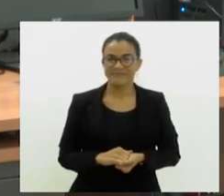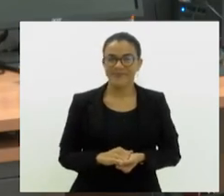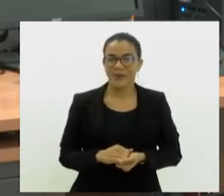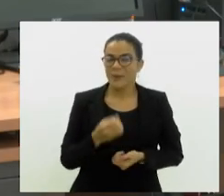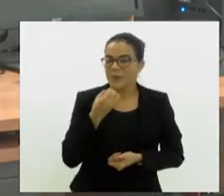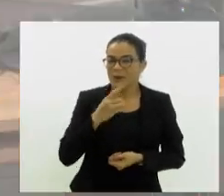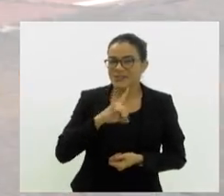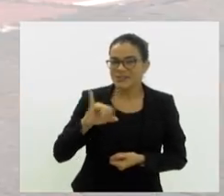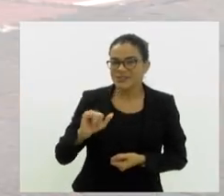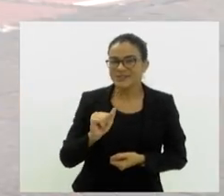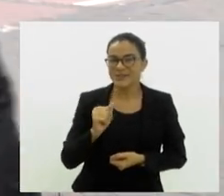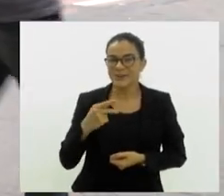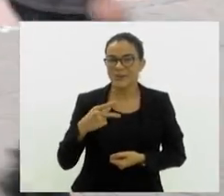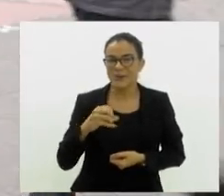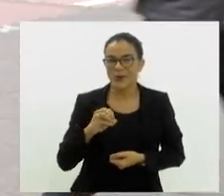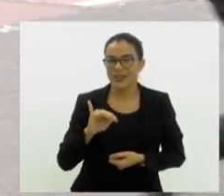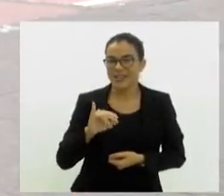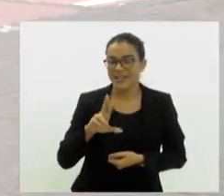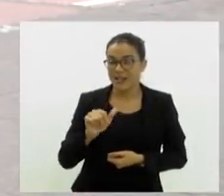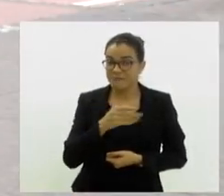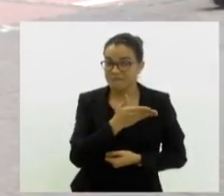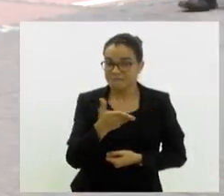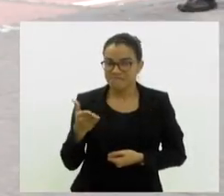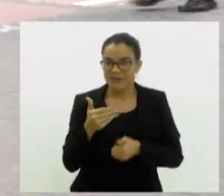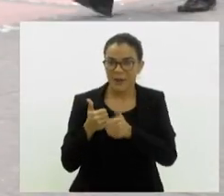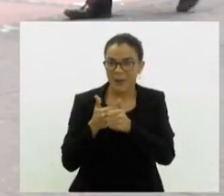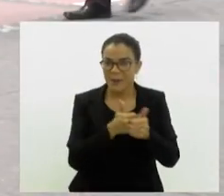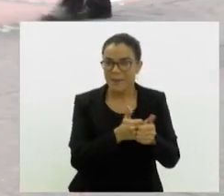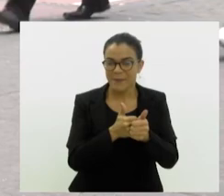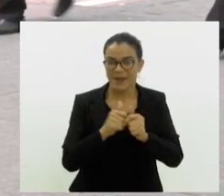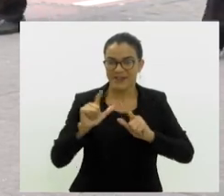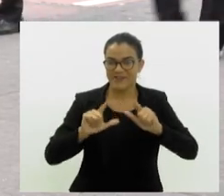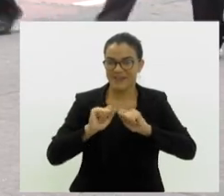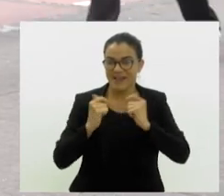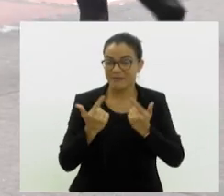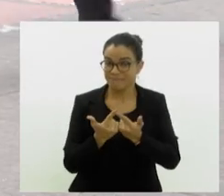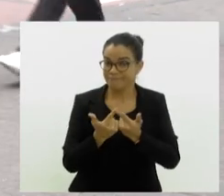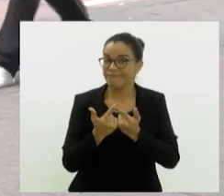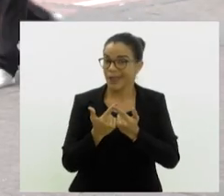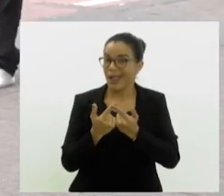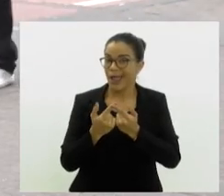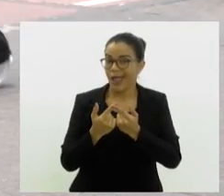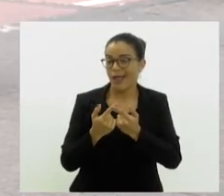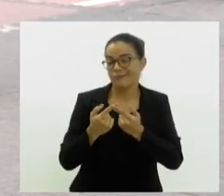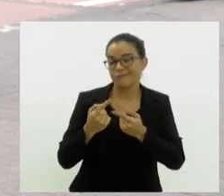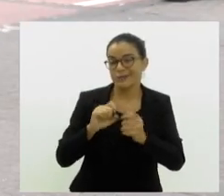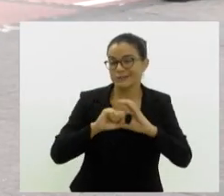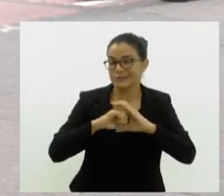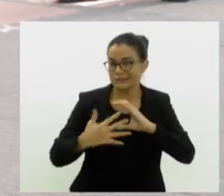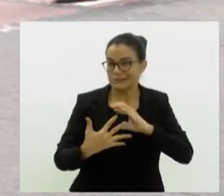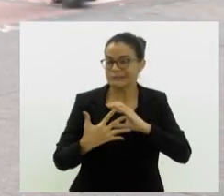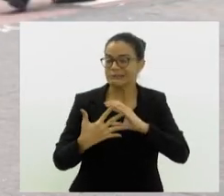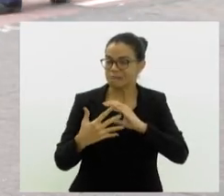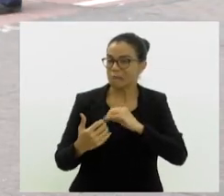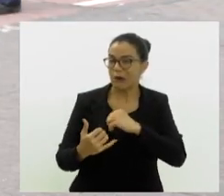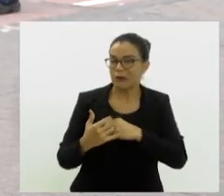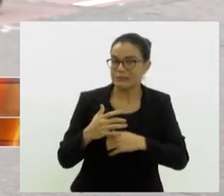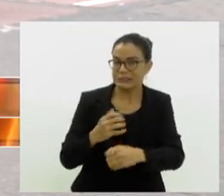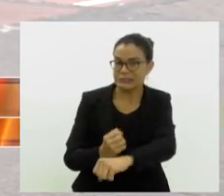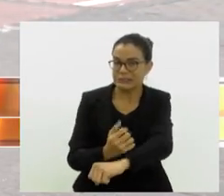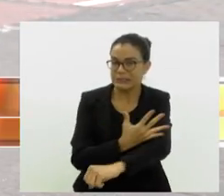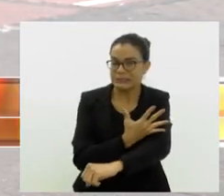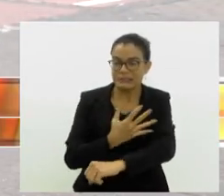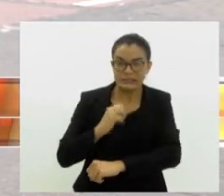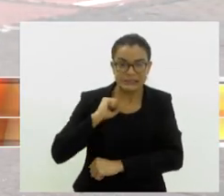Bom dia, Potira. Bom dia a todos que acompanham a TV Alerj. É uma síndrome que pode acarretar muito estresse e também uma pressão emocional muito forte, né?